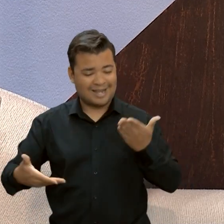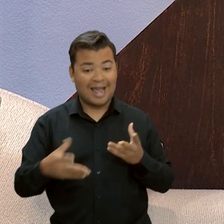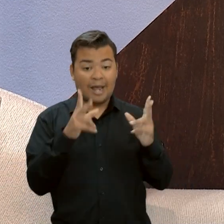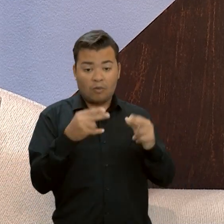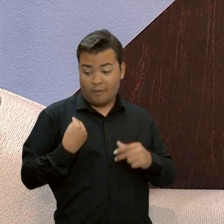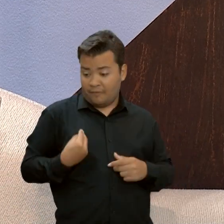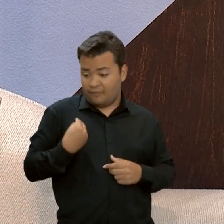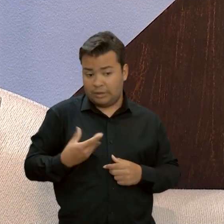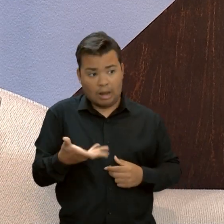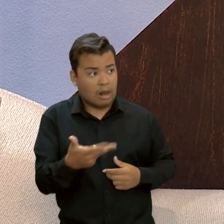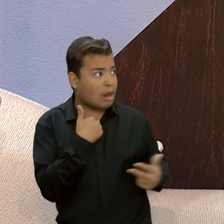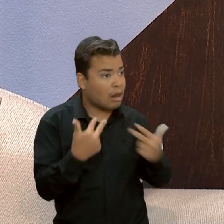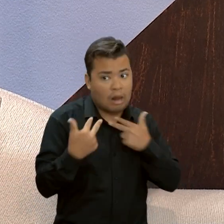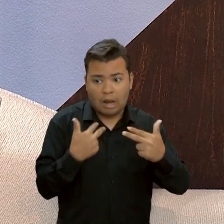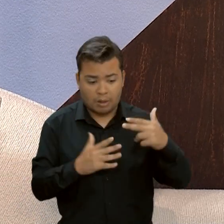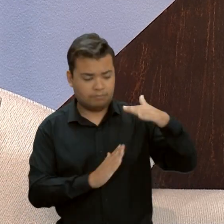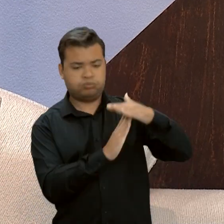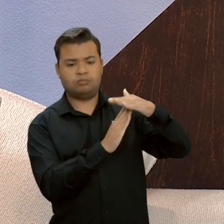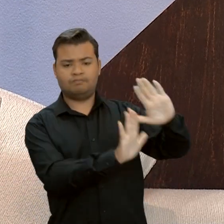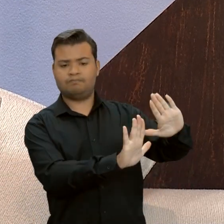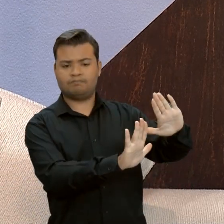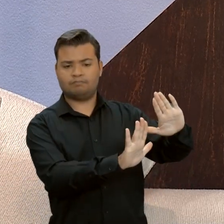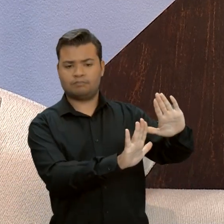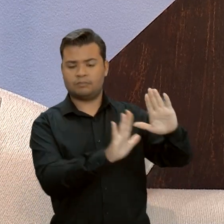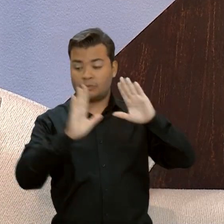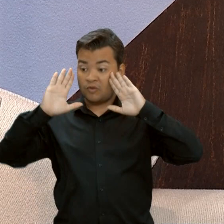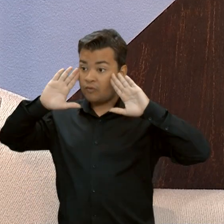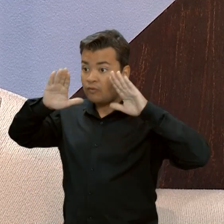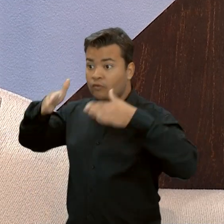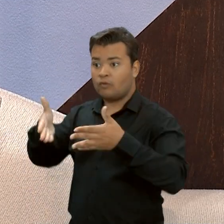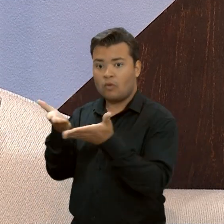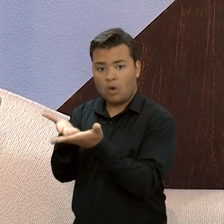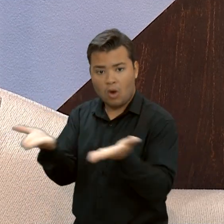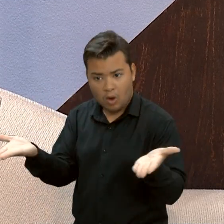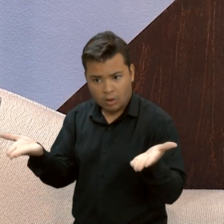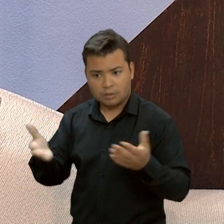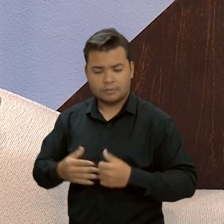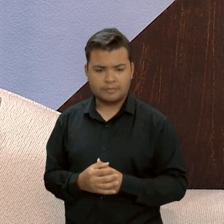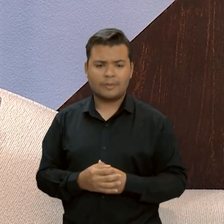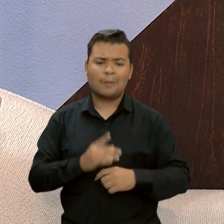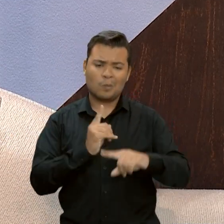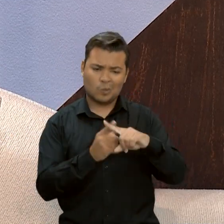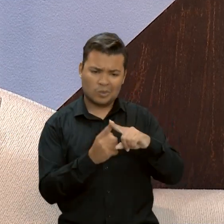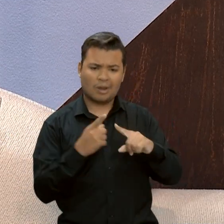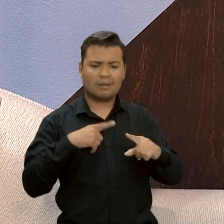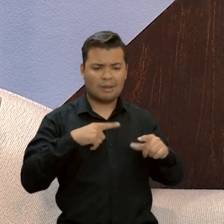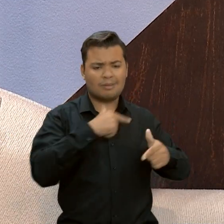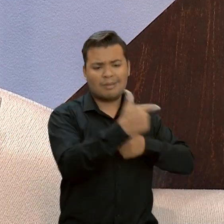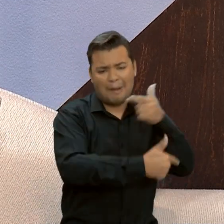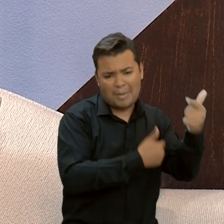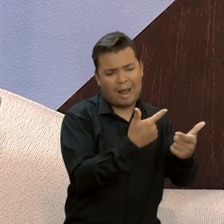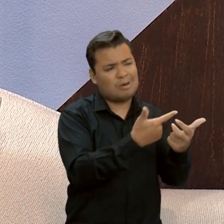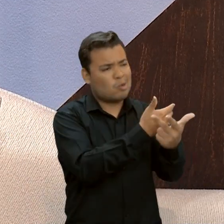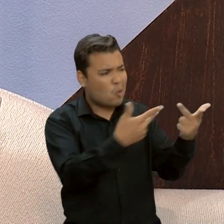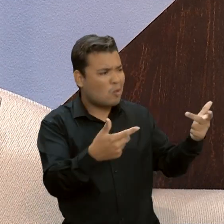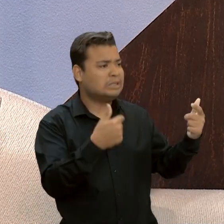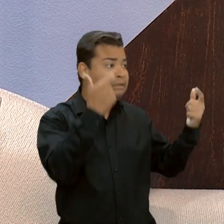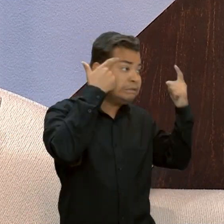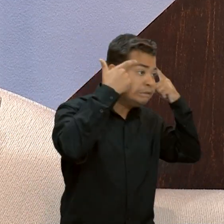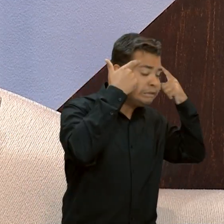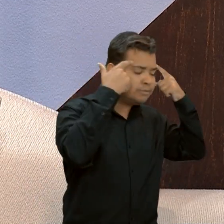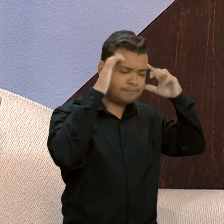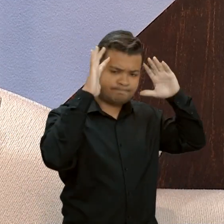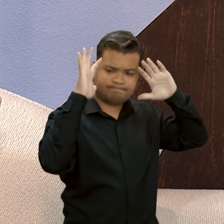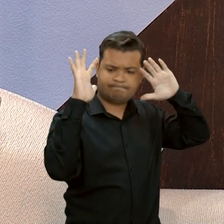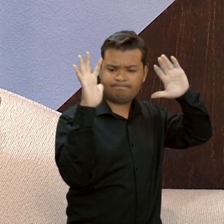dia, fizemos uma pausa nos nossos envolvimentos com N atividades e que nos dedicamos àquelas pessoas que estão ali